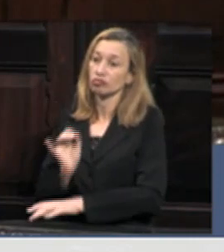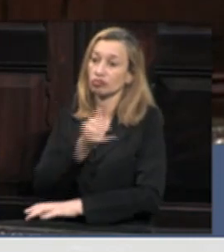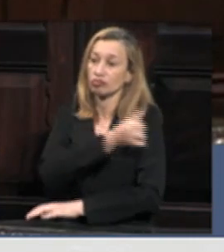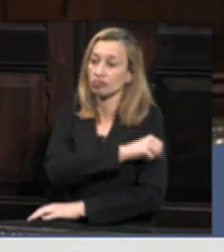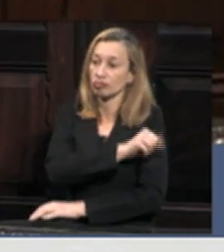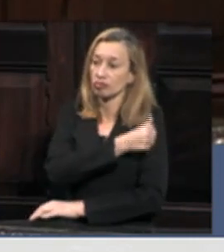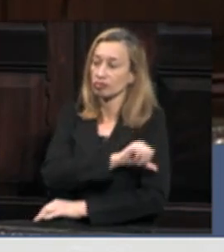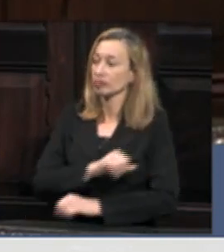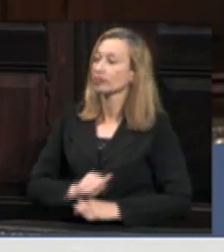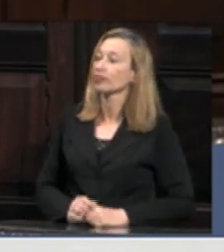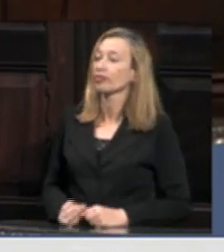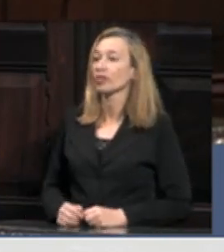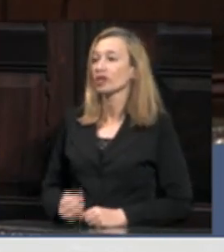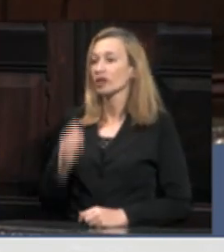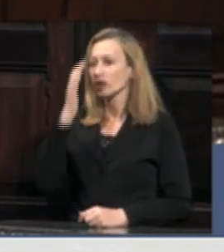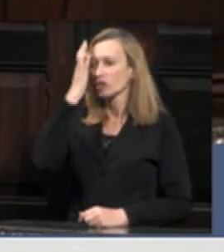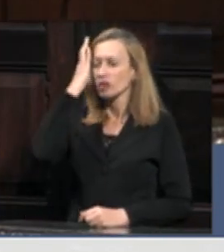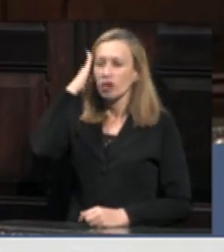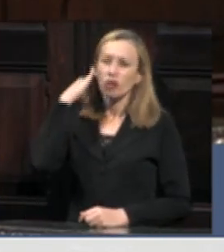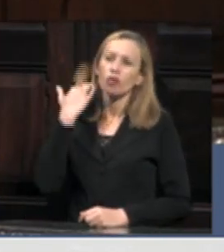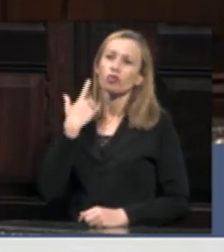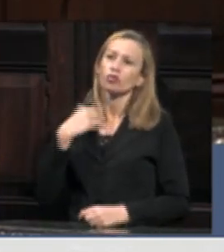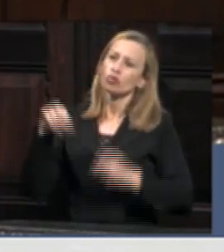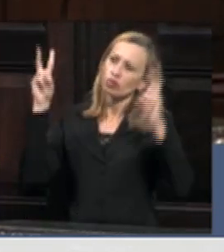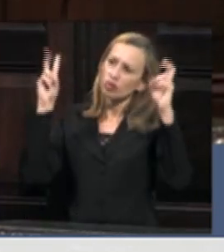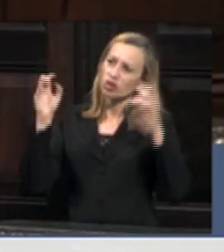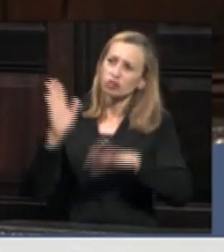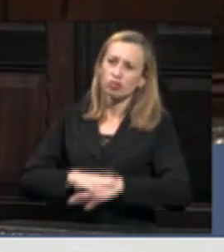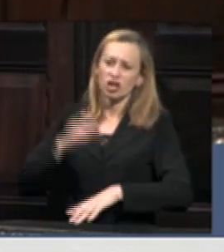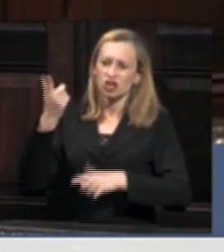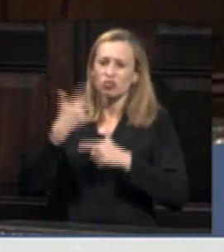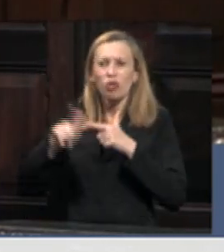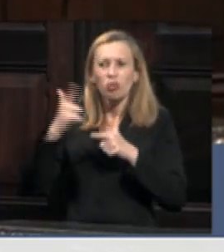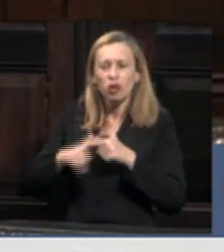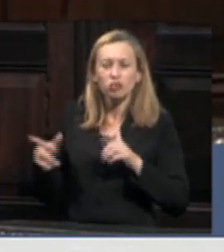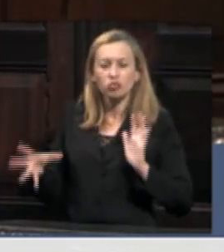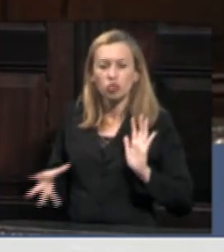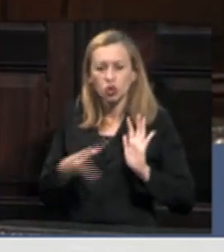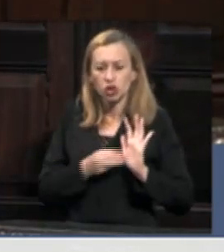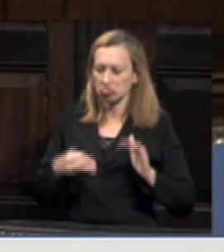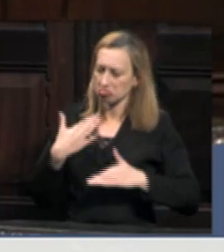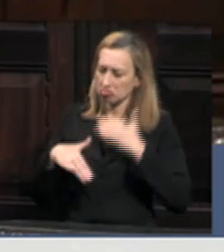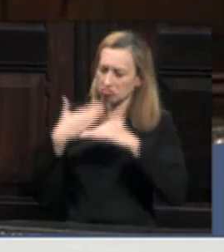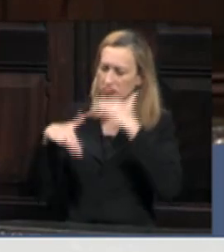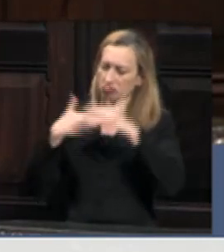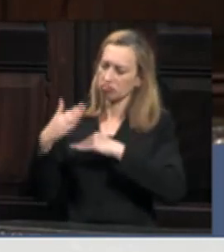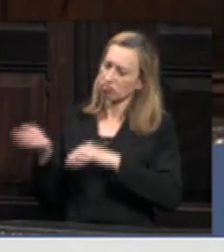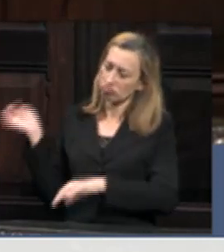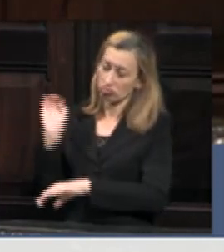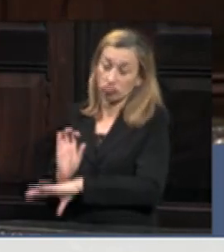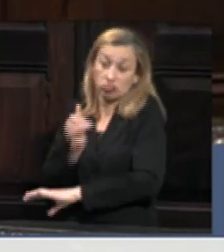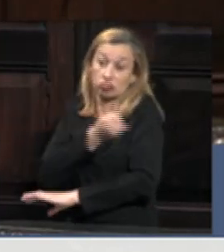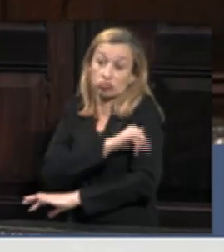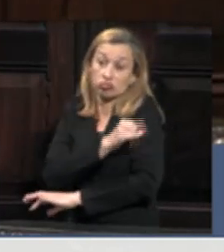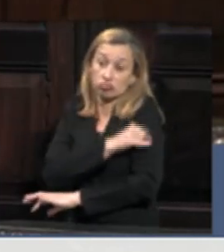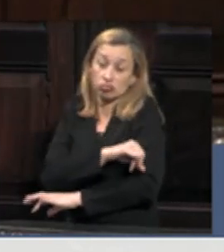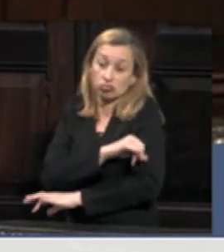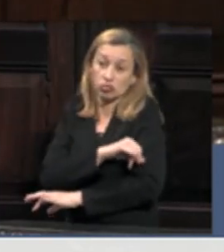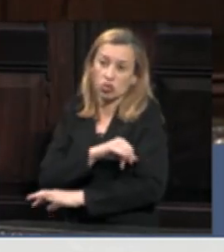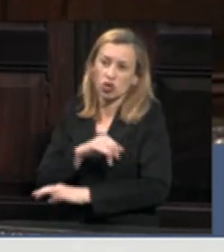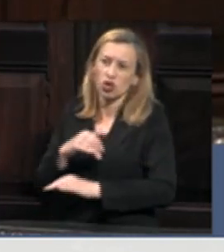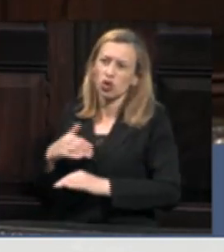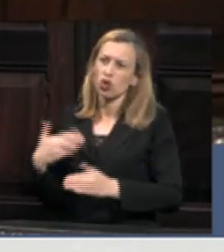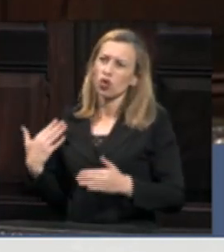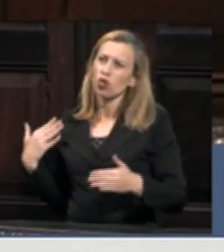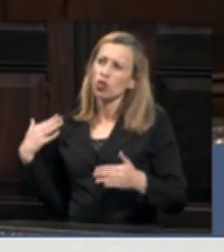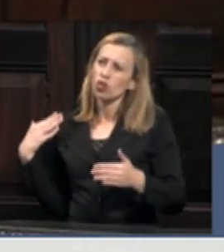uma problemática mais complexa, que o modelo de desenvolvimento do Estado do Rio de Janeiro, das últimas